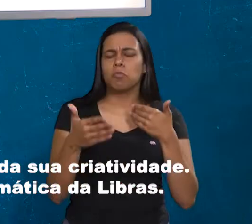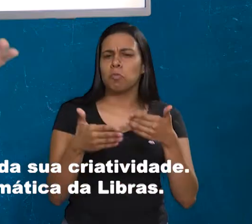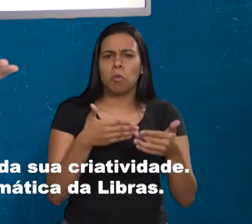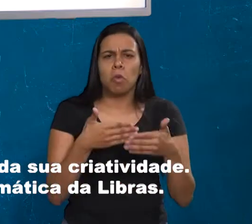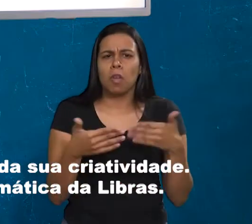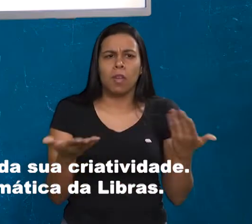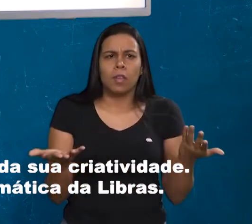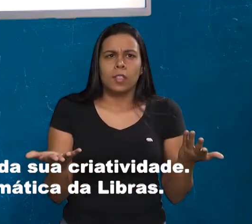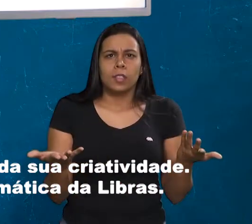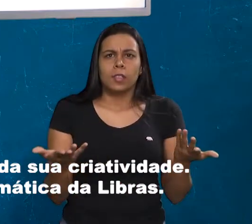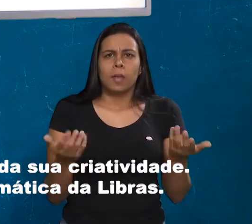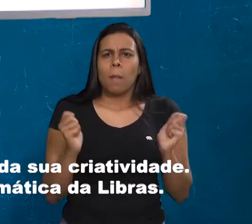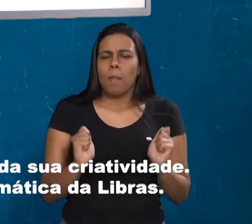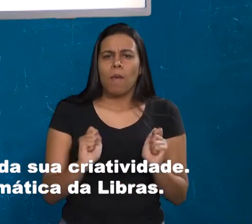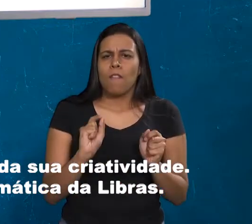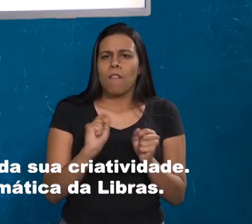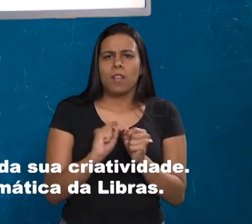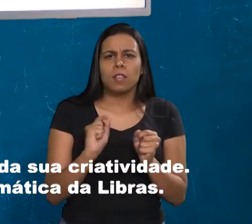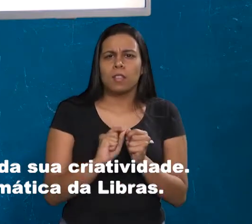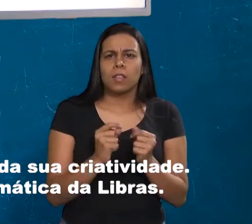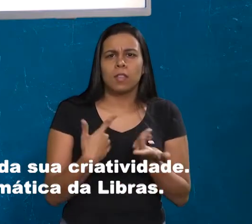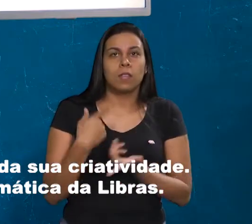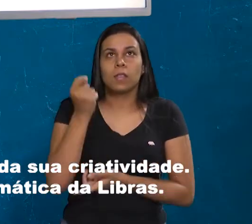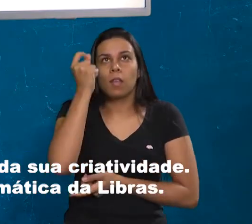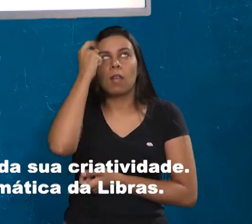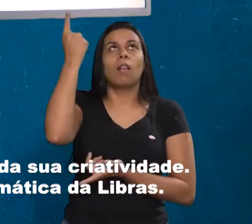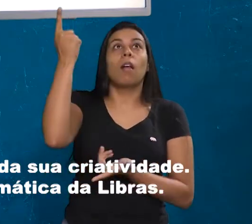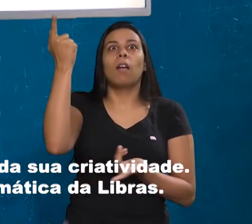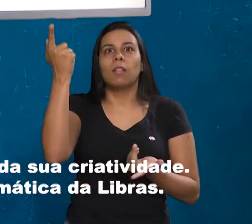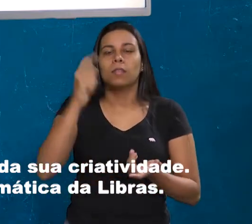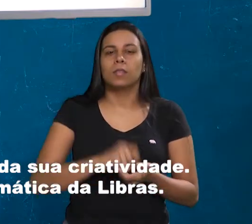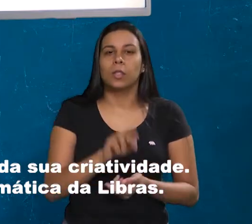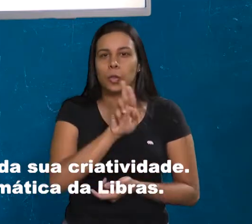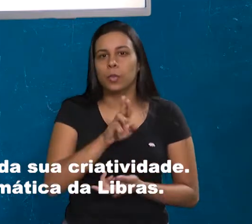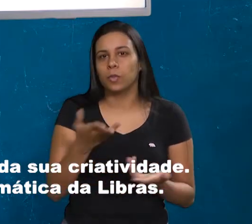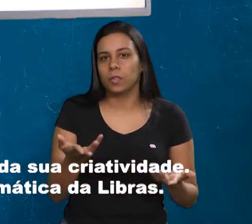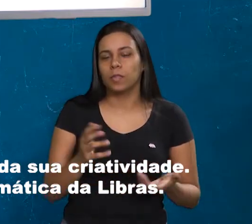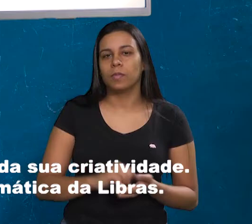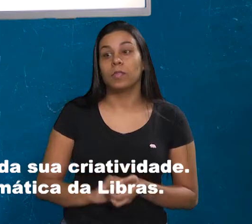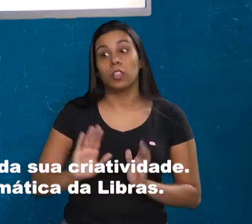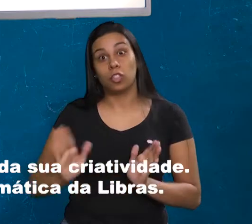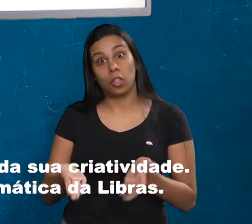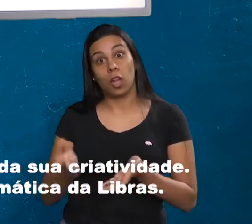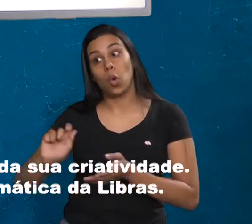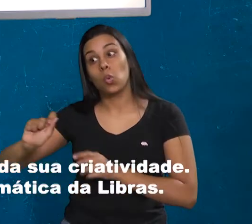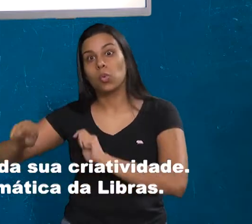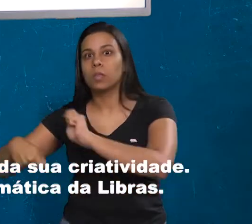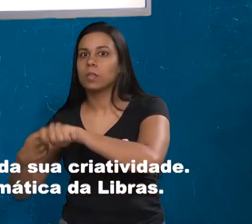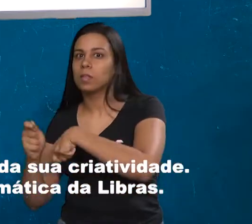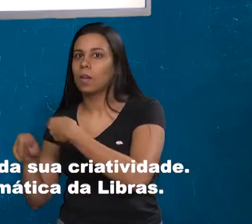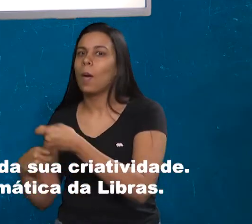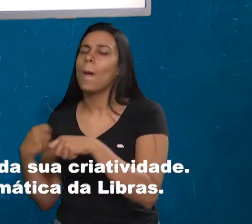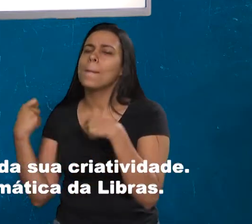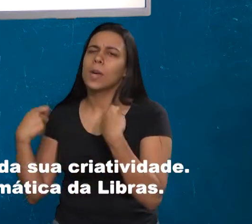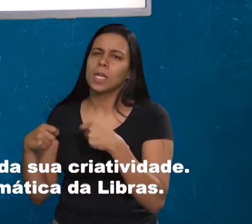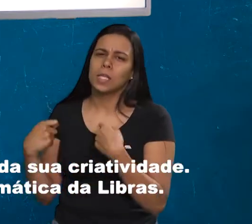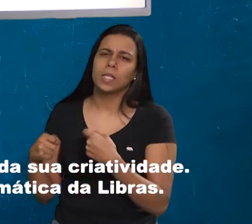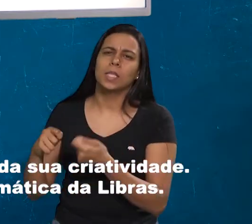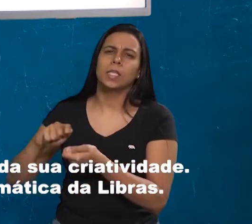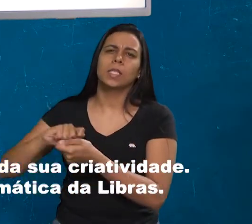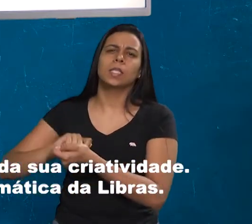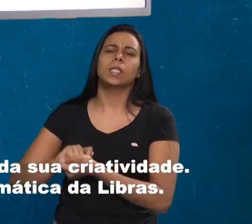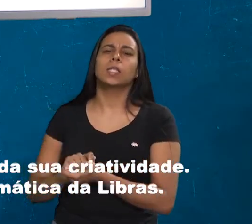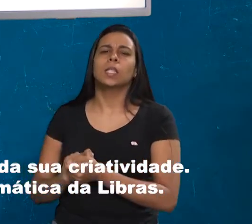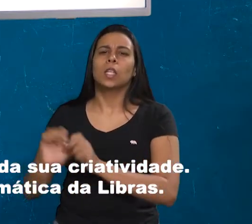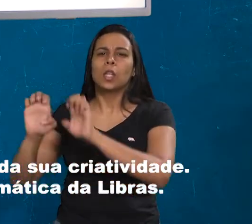pode fazer a partir da sua criatividade. Já o sinal, ele precisa ser estruturado